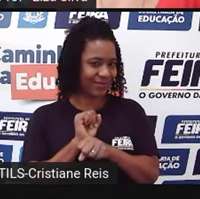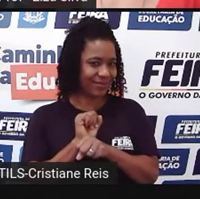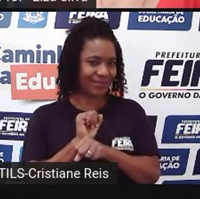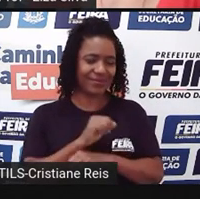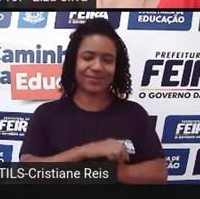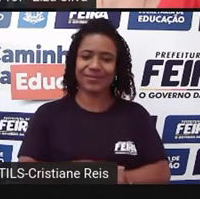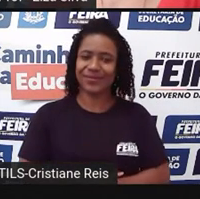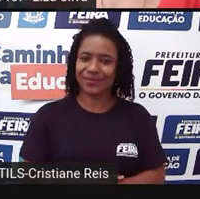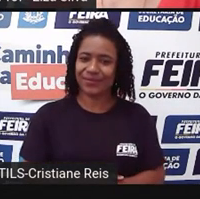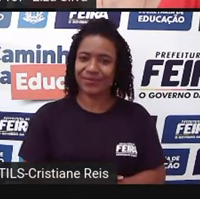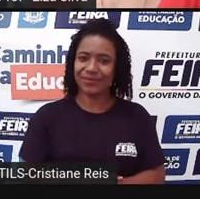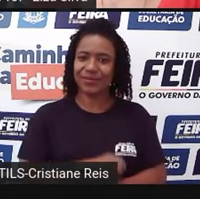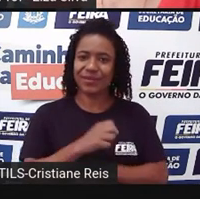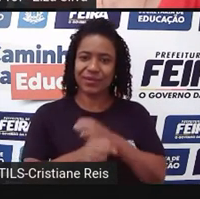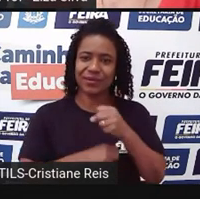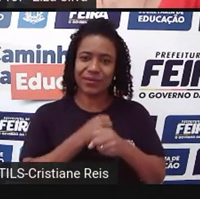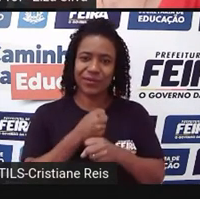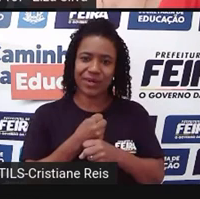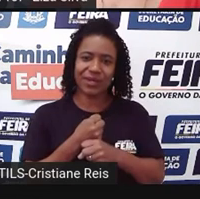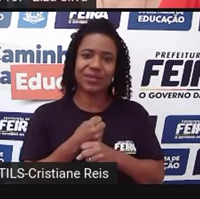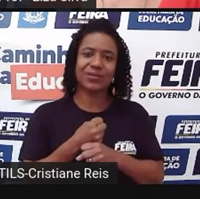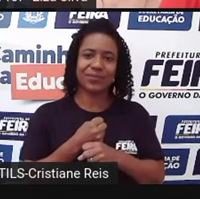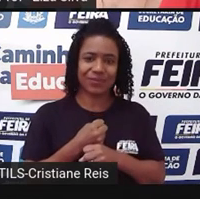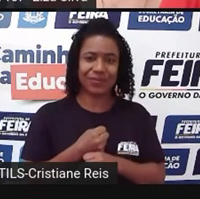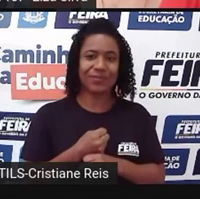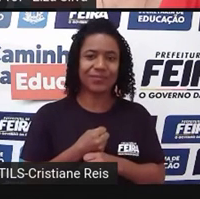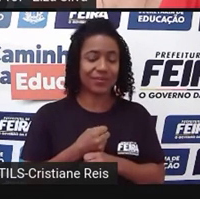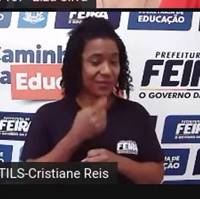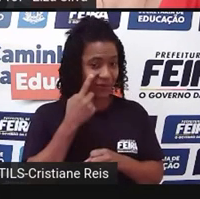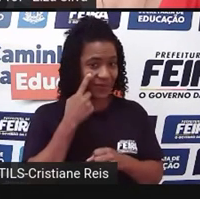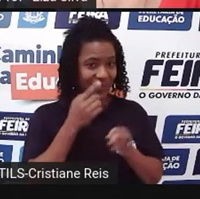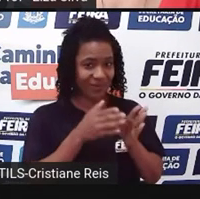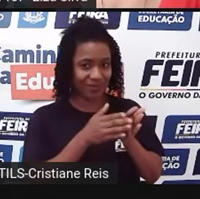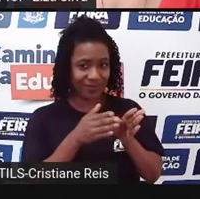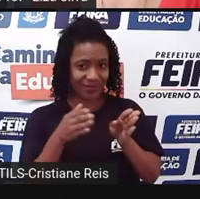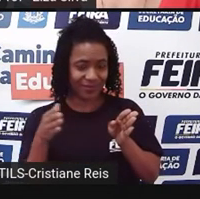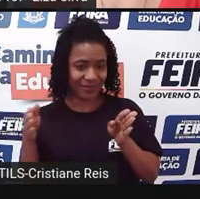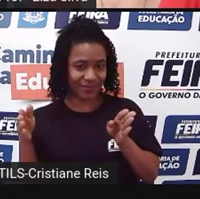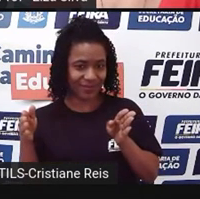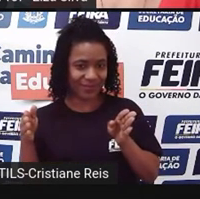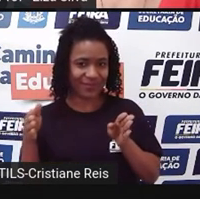rir 1989 juntos comigo